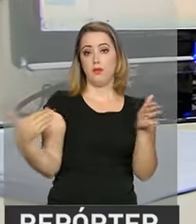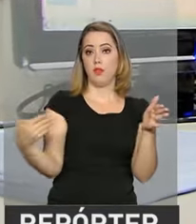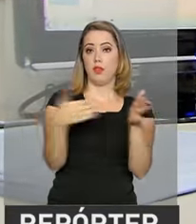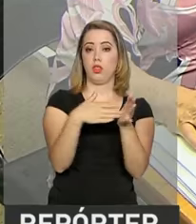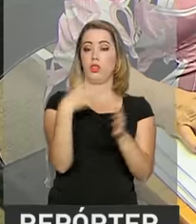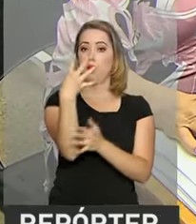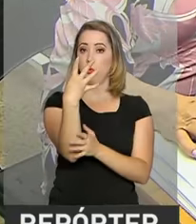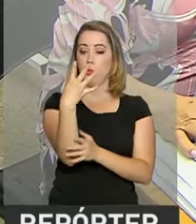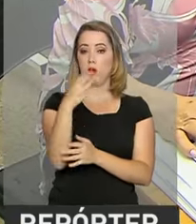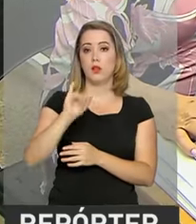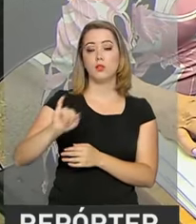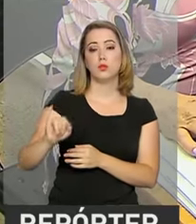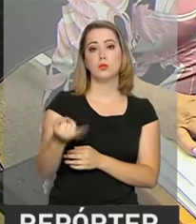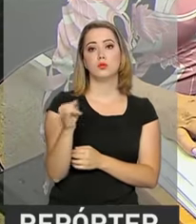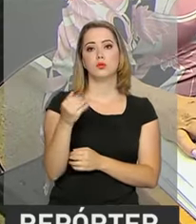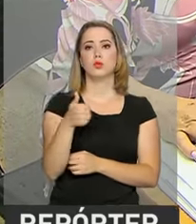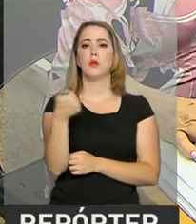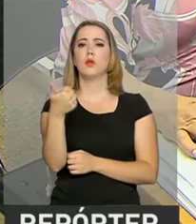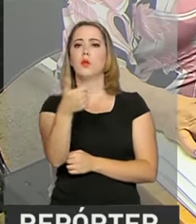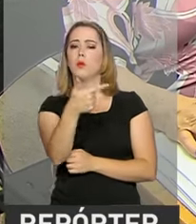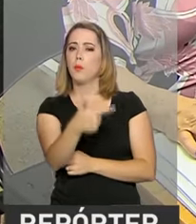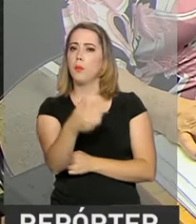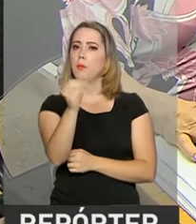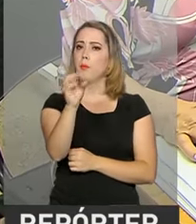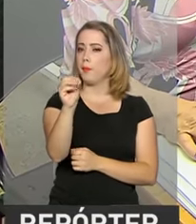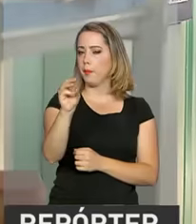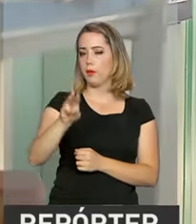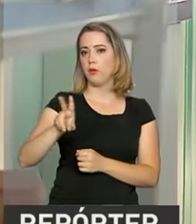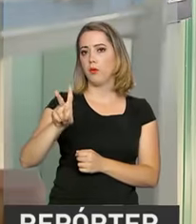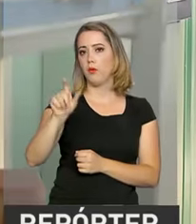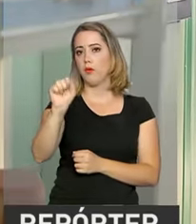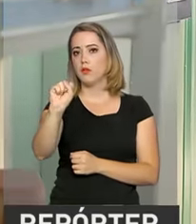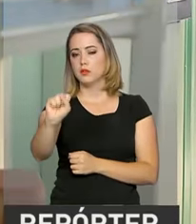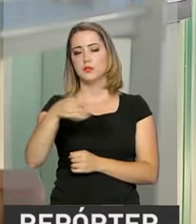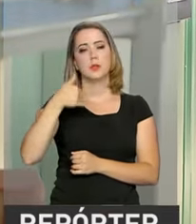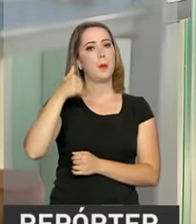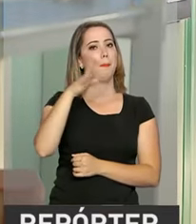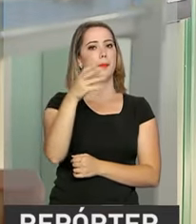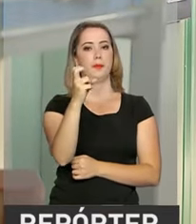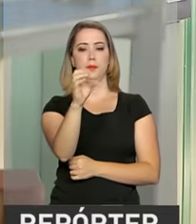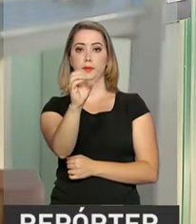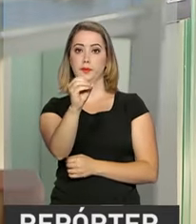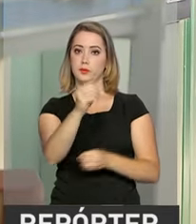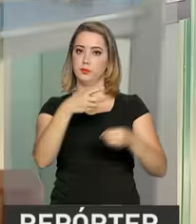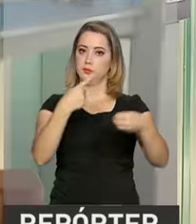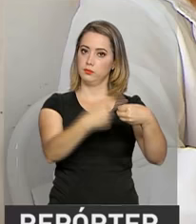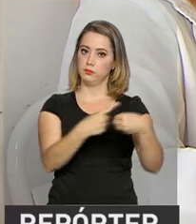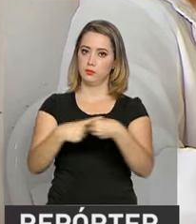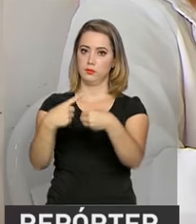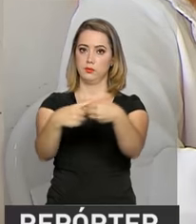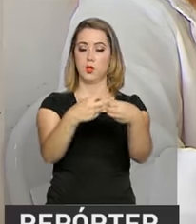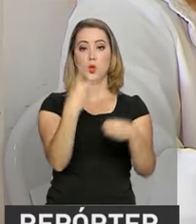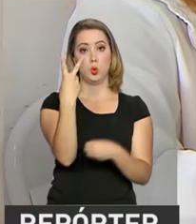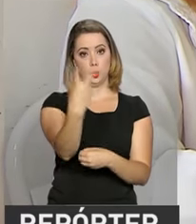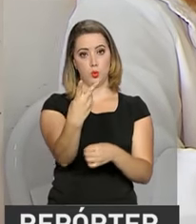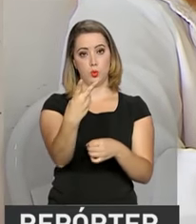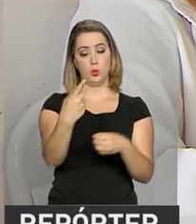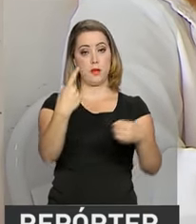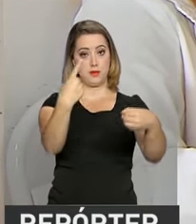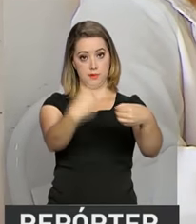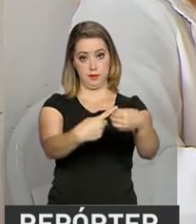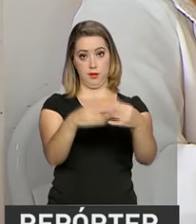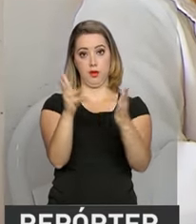Janeiro São 1200 vagas distribuídas em mais de 500 municípios e dois distritos indígenas a